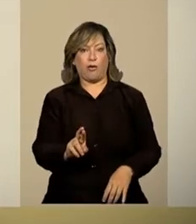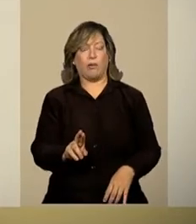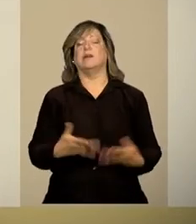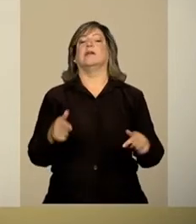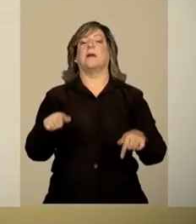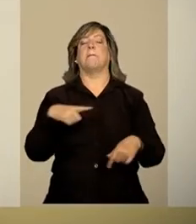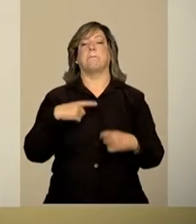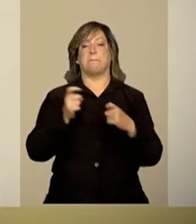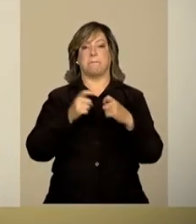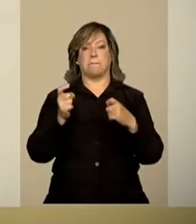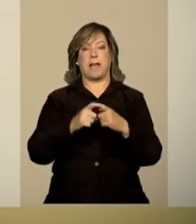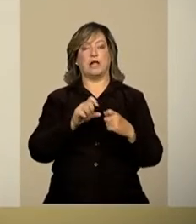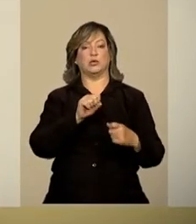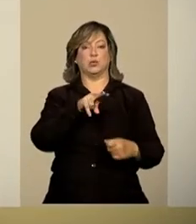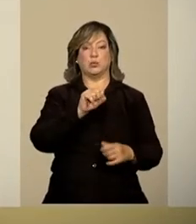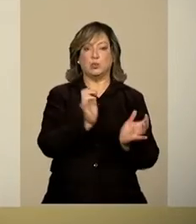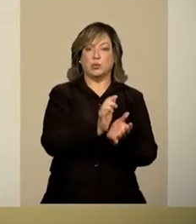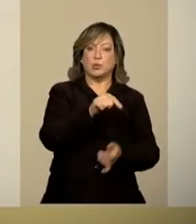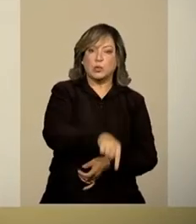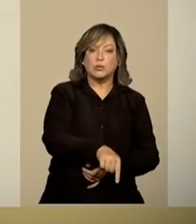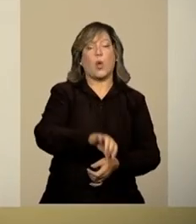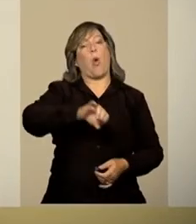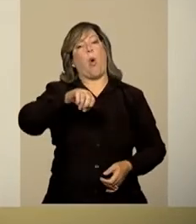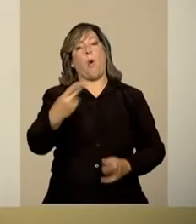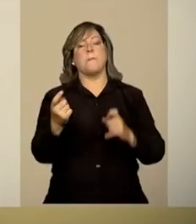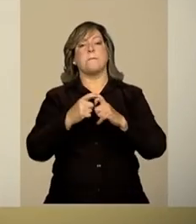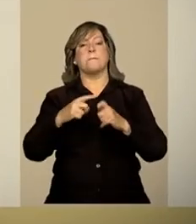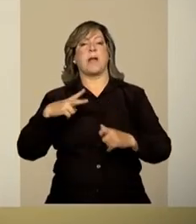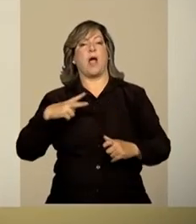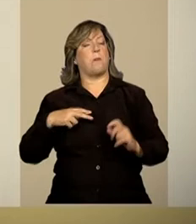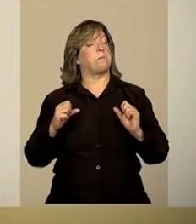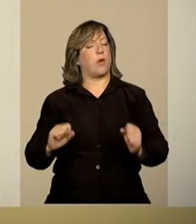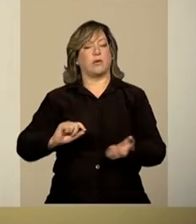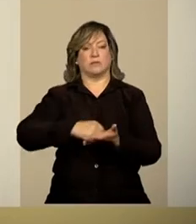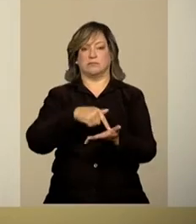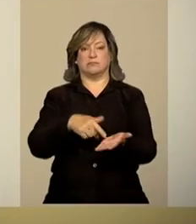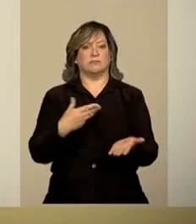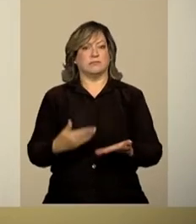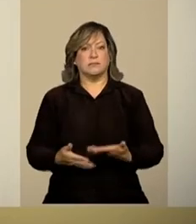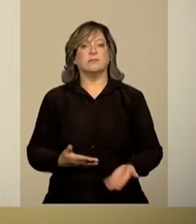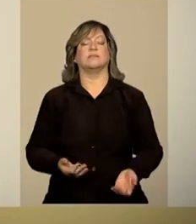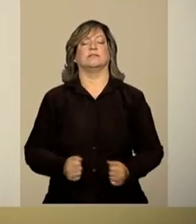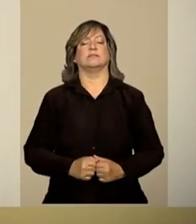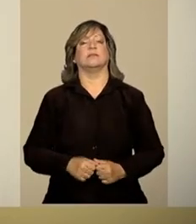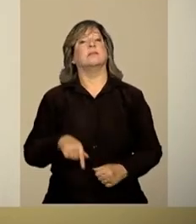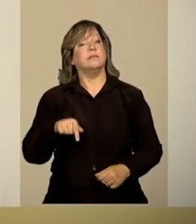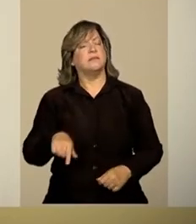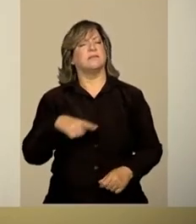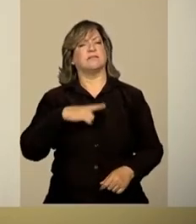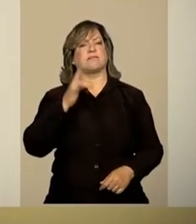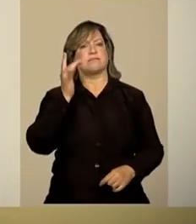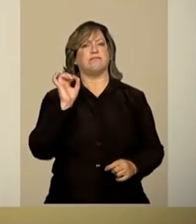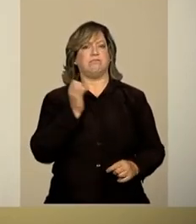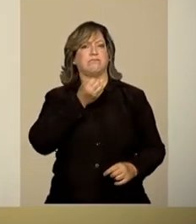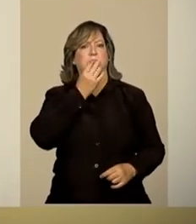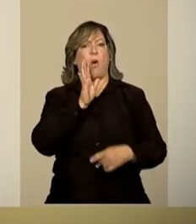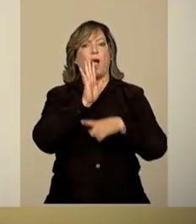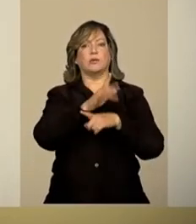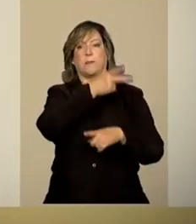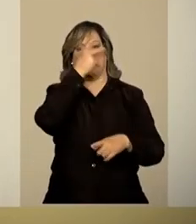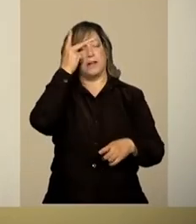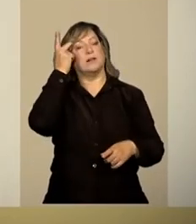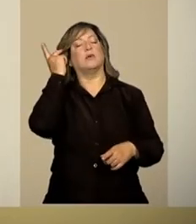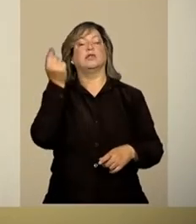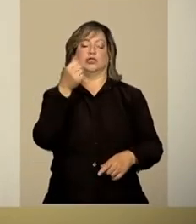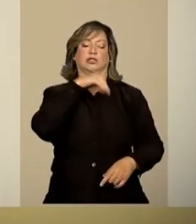tanto de um médico da rede pública como de um médico particular o acesso é muita diferença para aquelas pessoas com